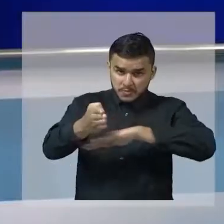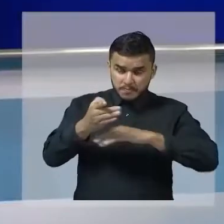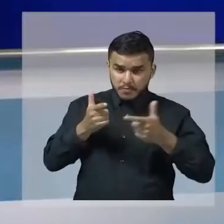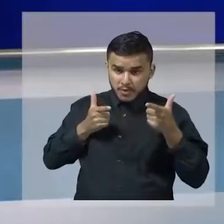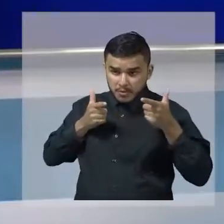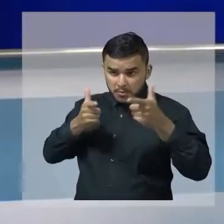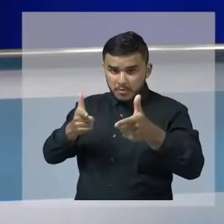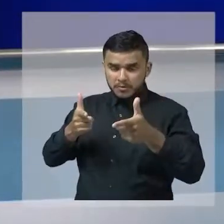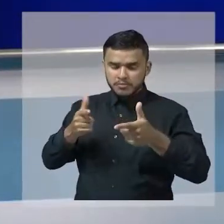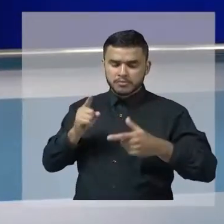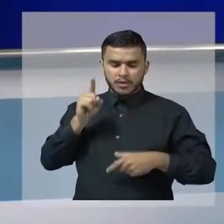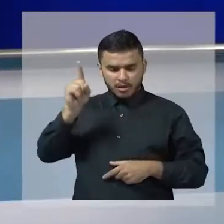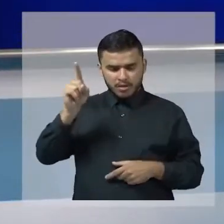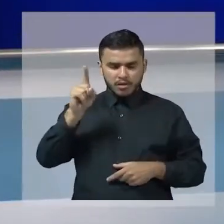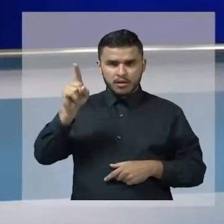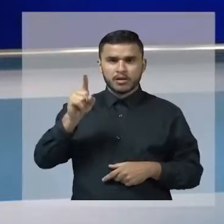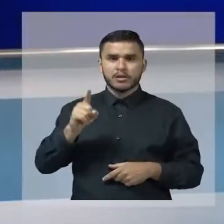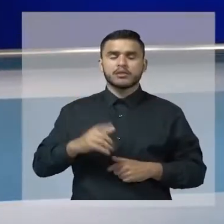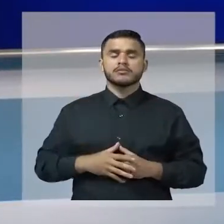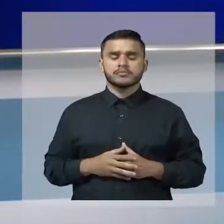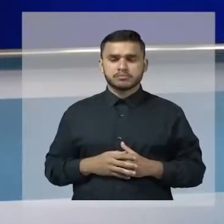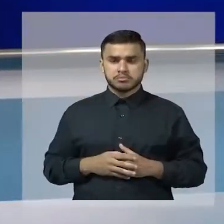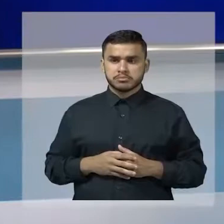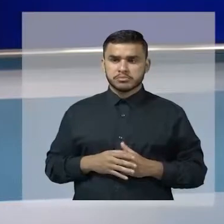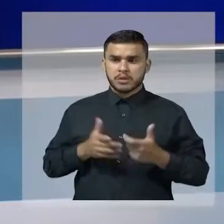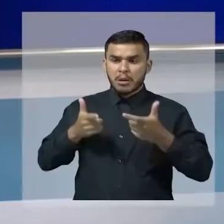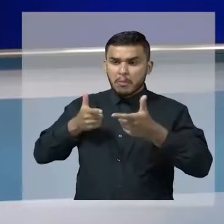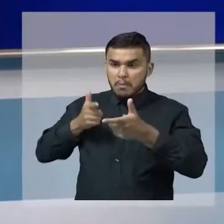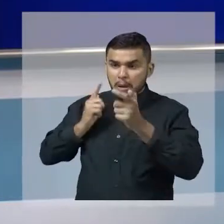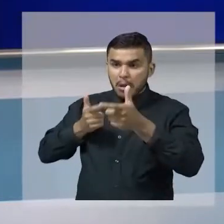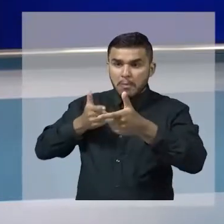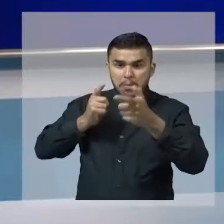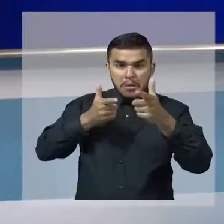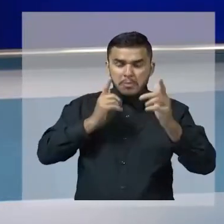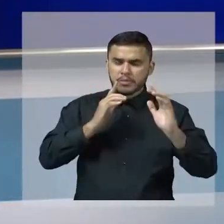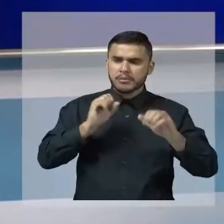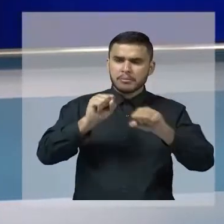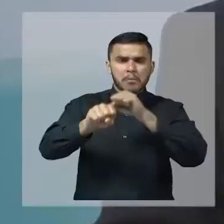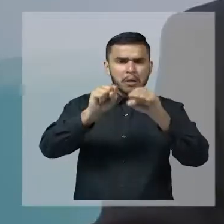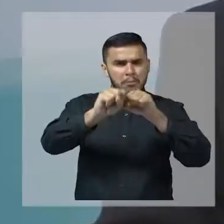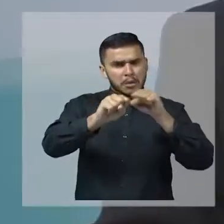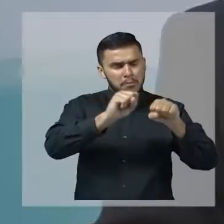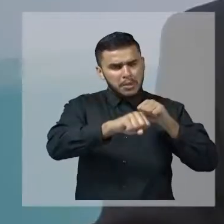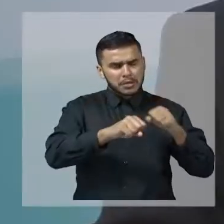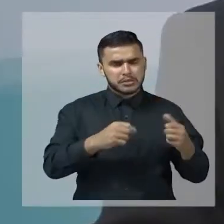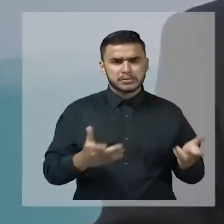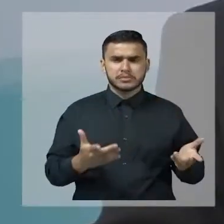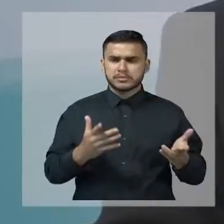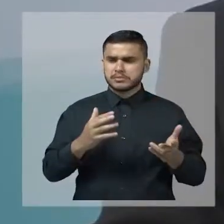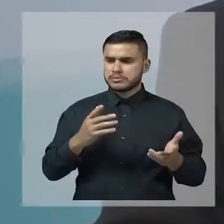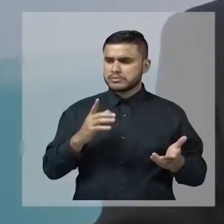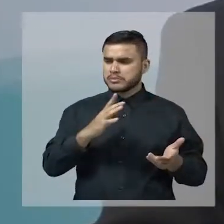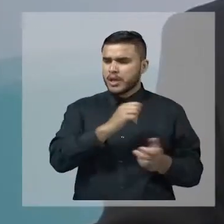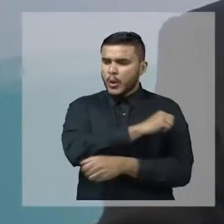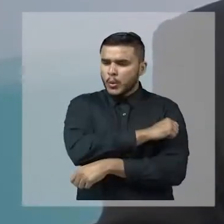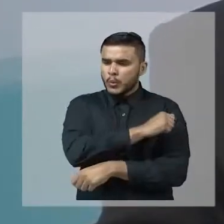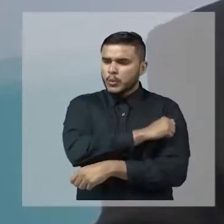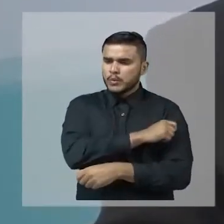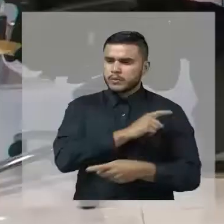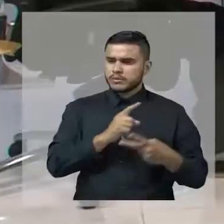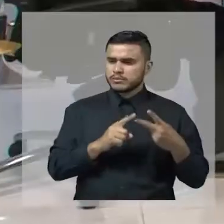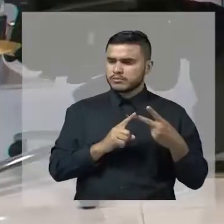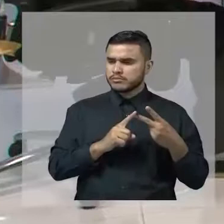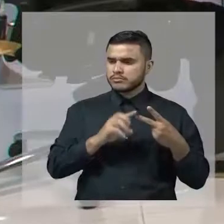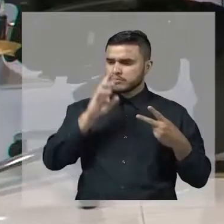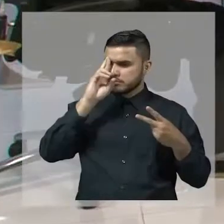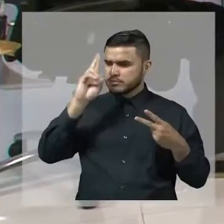Raul Brasil, se eu não me engano, em Osasco, vitimando aí muitos alunos, diretores, uma coordenadora,